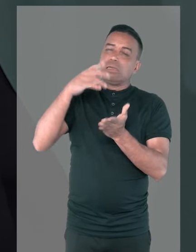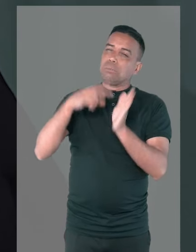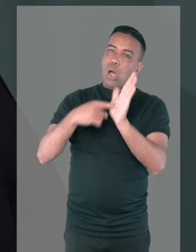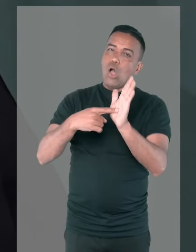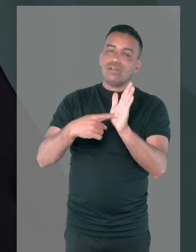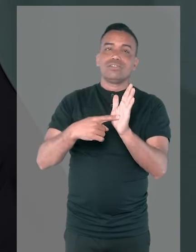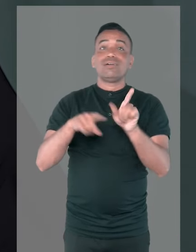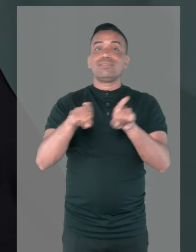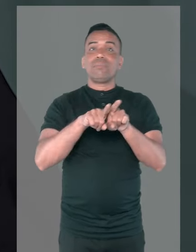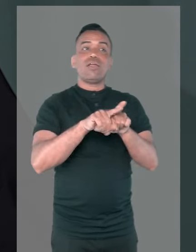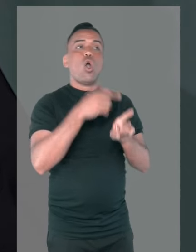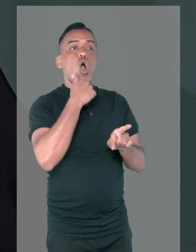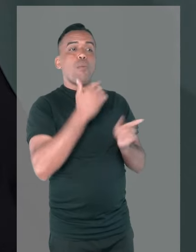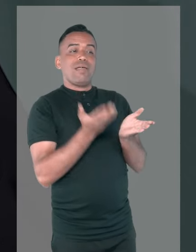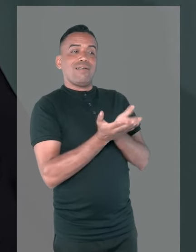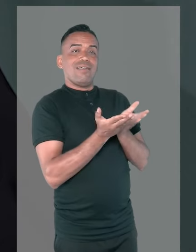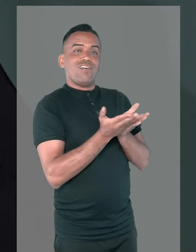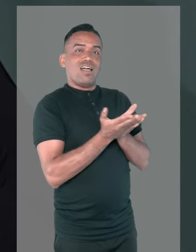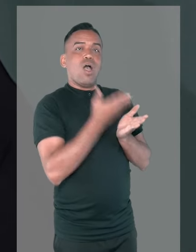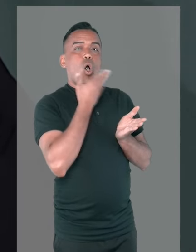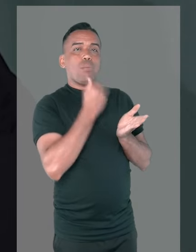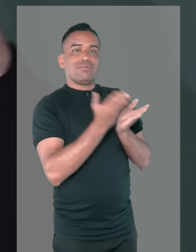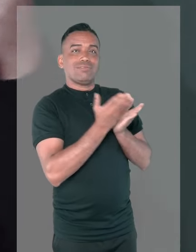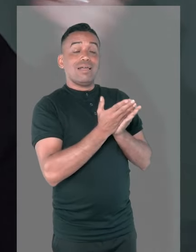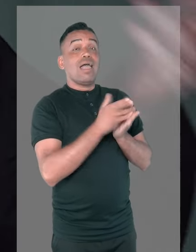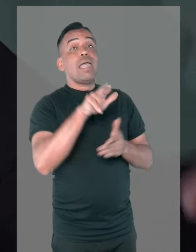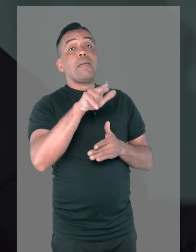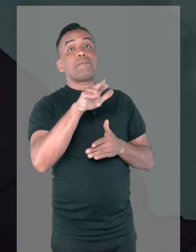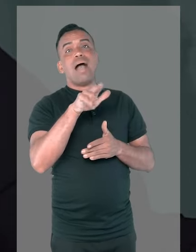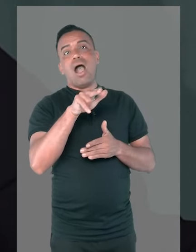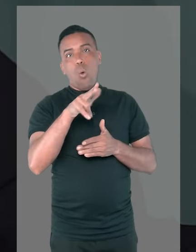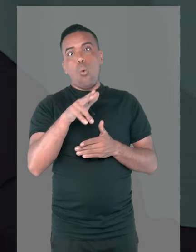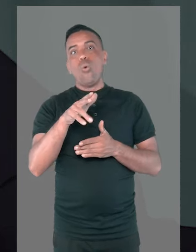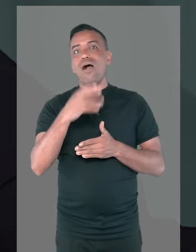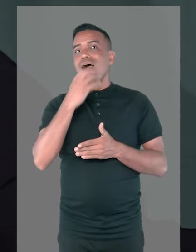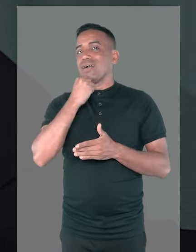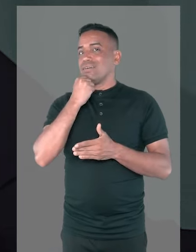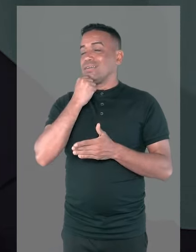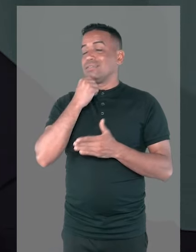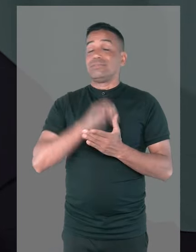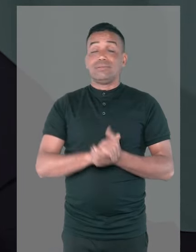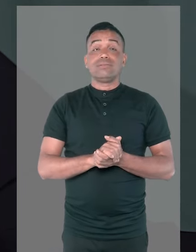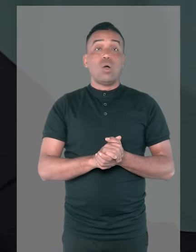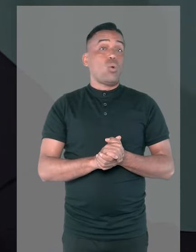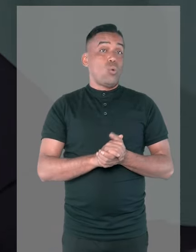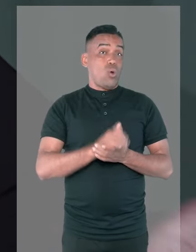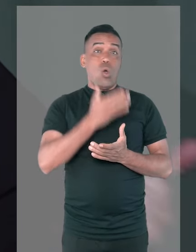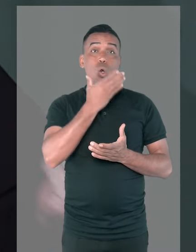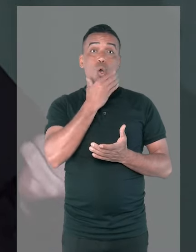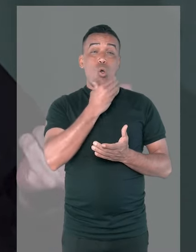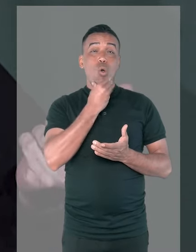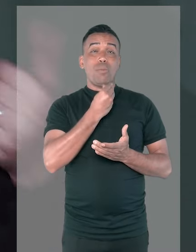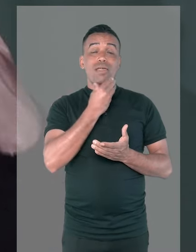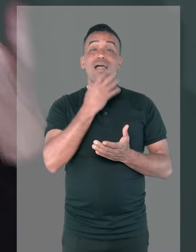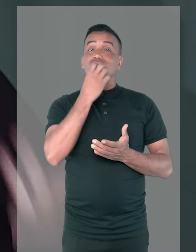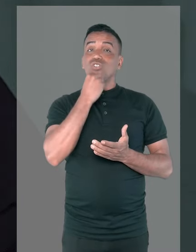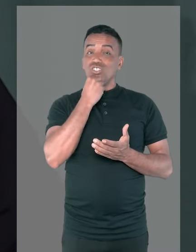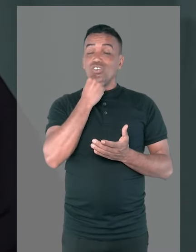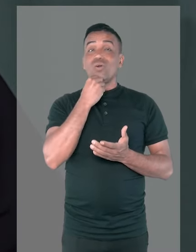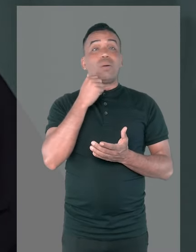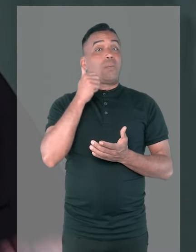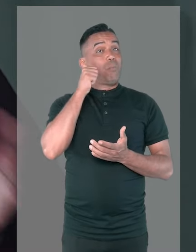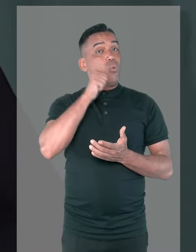Crente, que é um irmão de criação dele. O Crente, cuja mulher morreu na pandemia, morreu